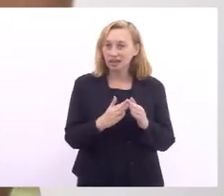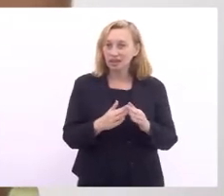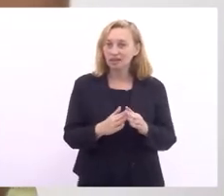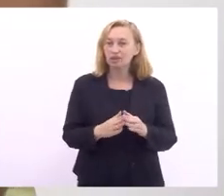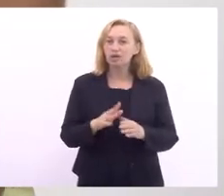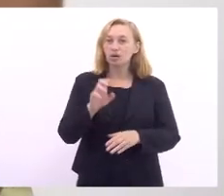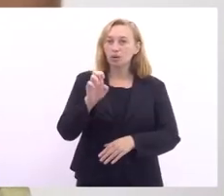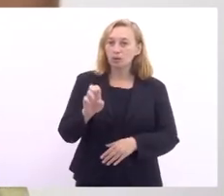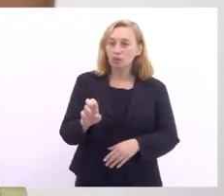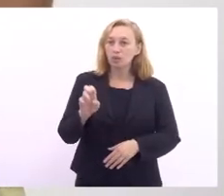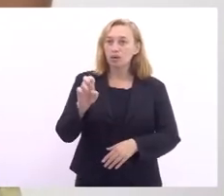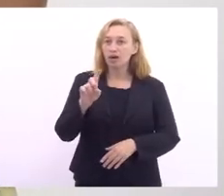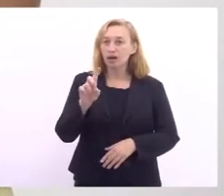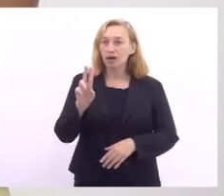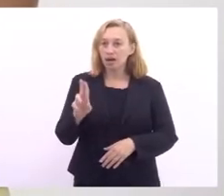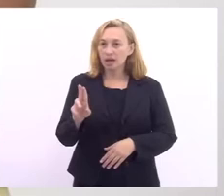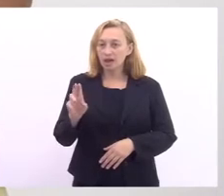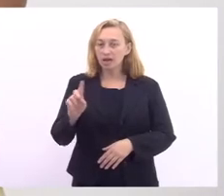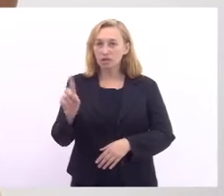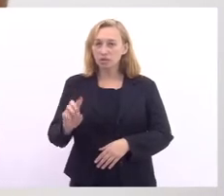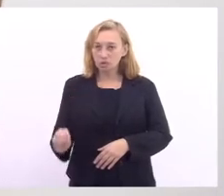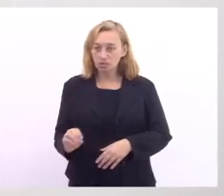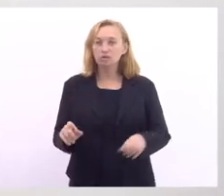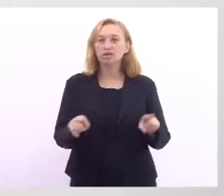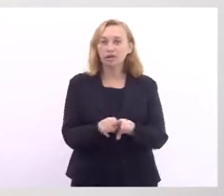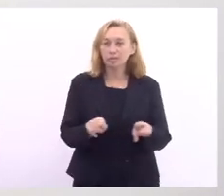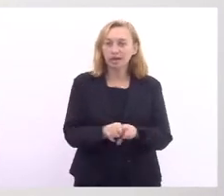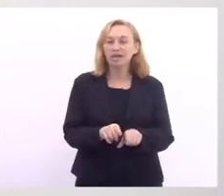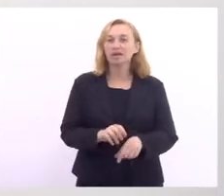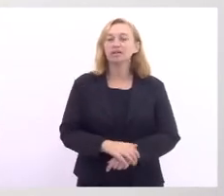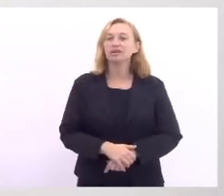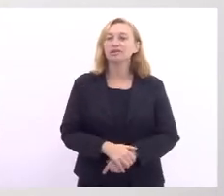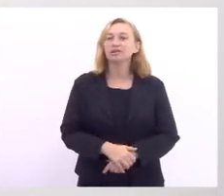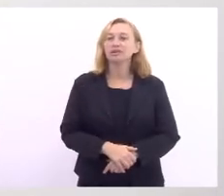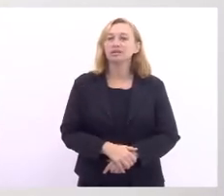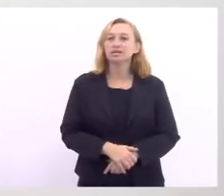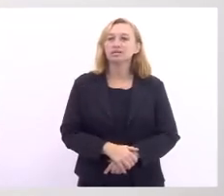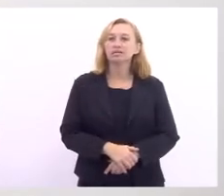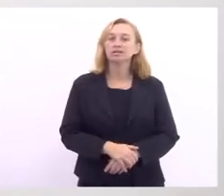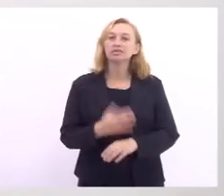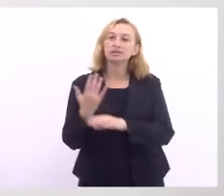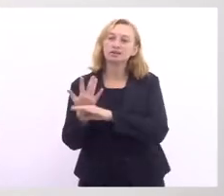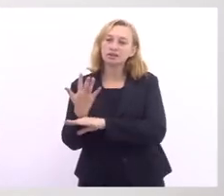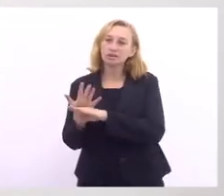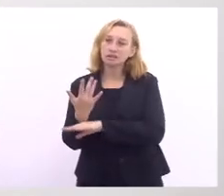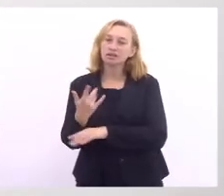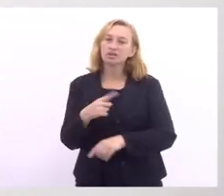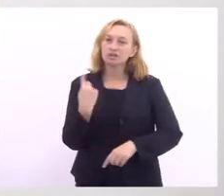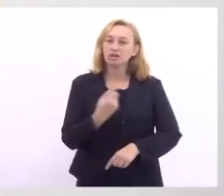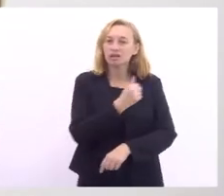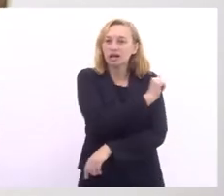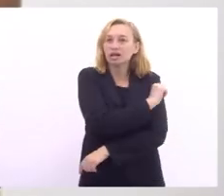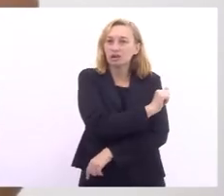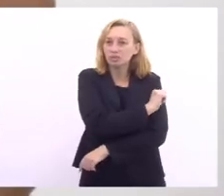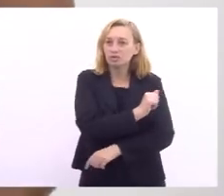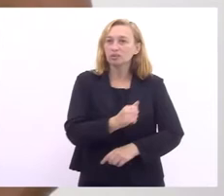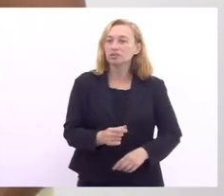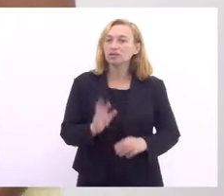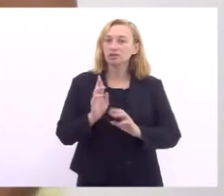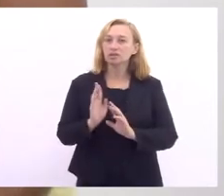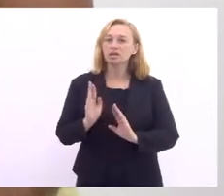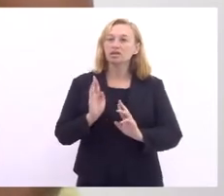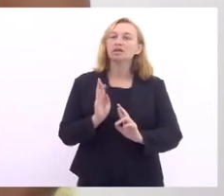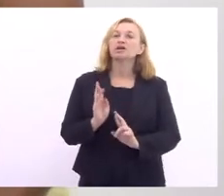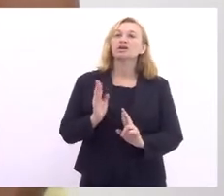awesome encontra UERJ também né e a gente aqui falando como alunos da UERJ nessa referência nas